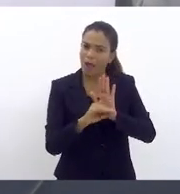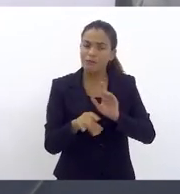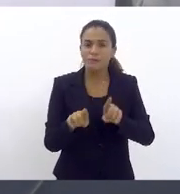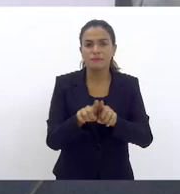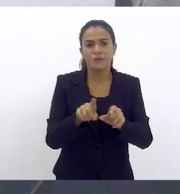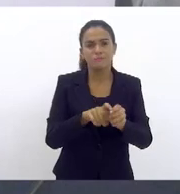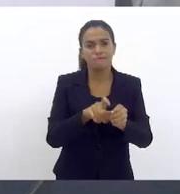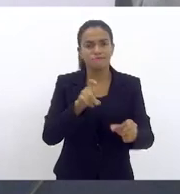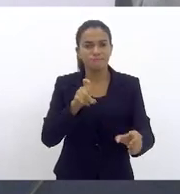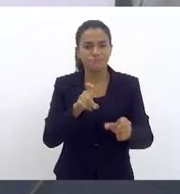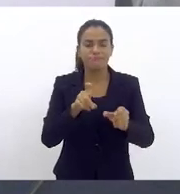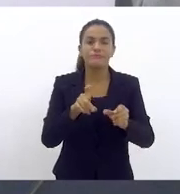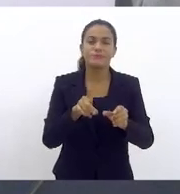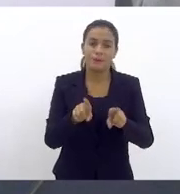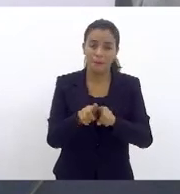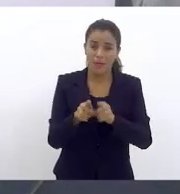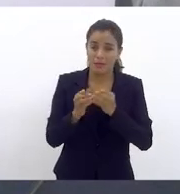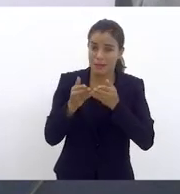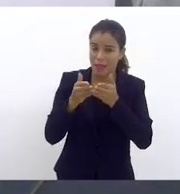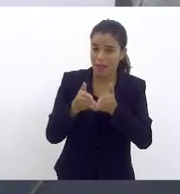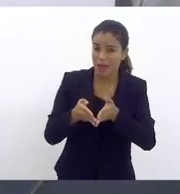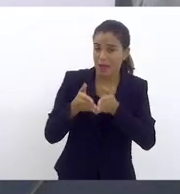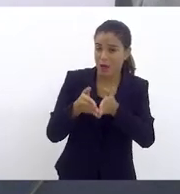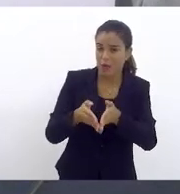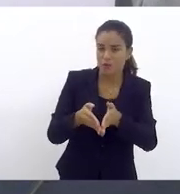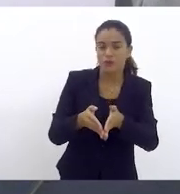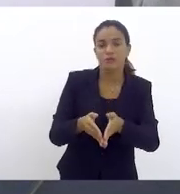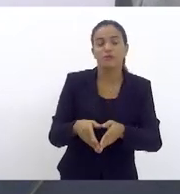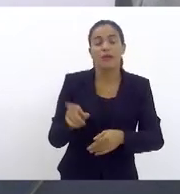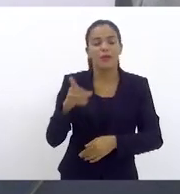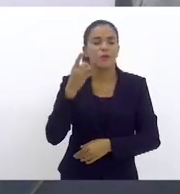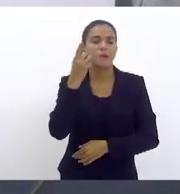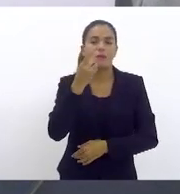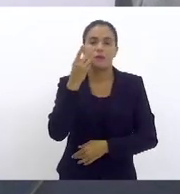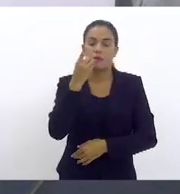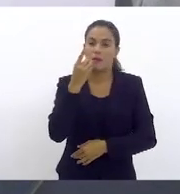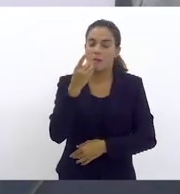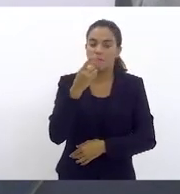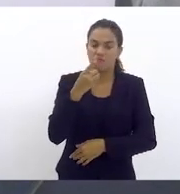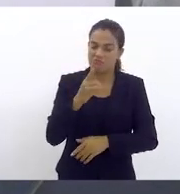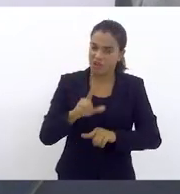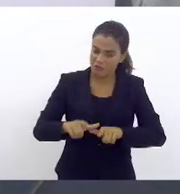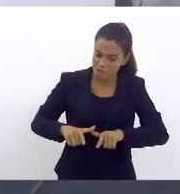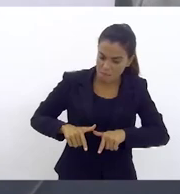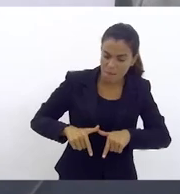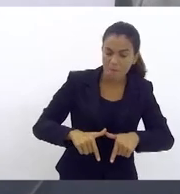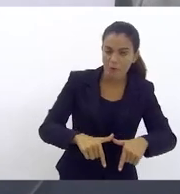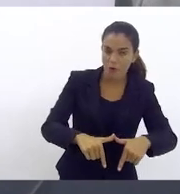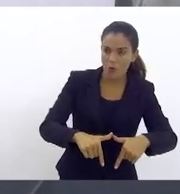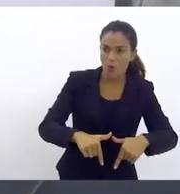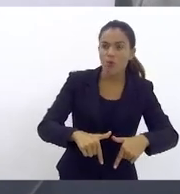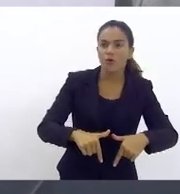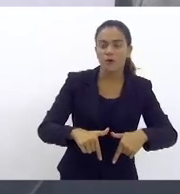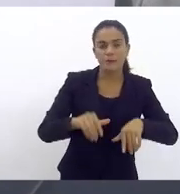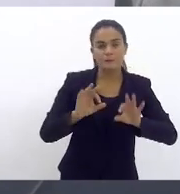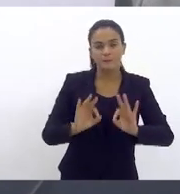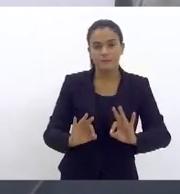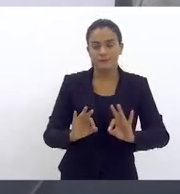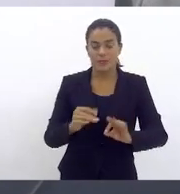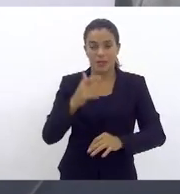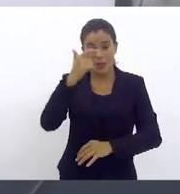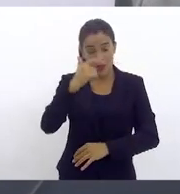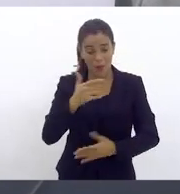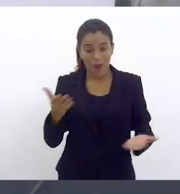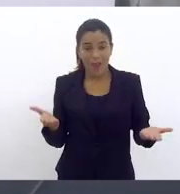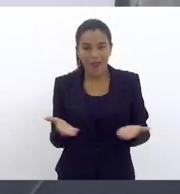da indústria Náutica também é uma deputada muito atuante nesse sentido e é a quem eu